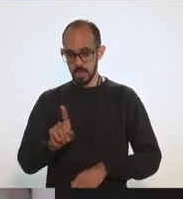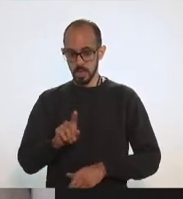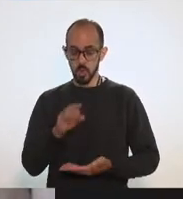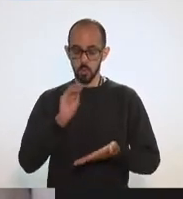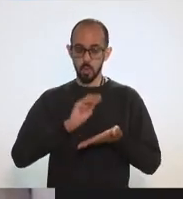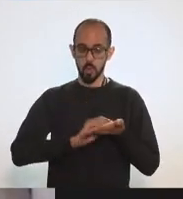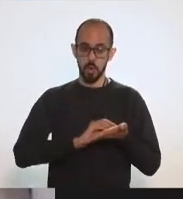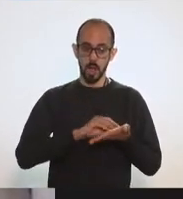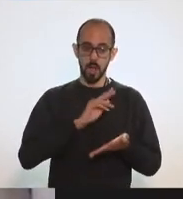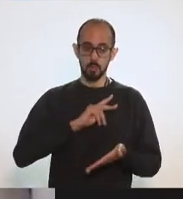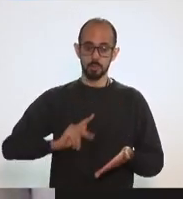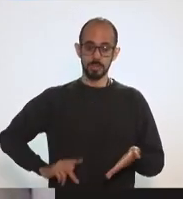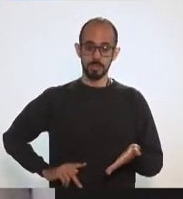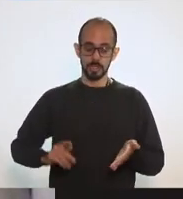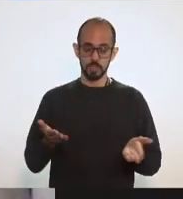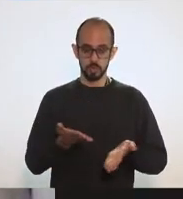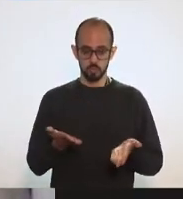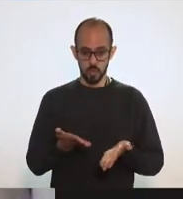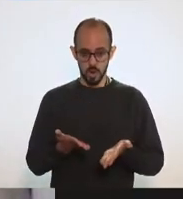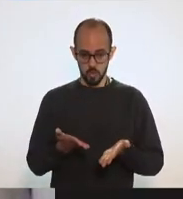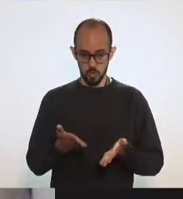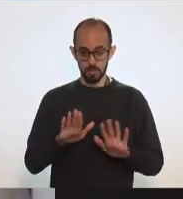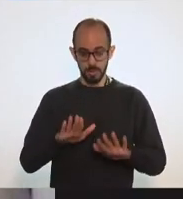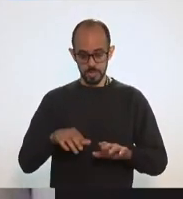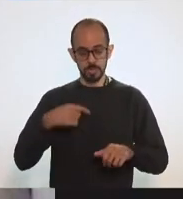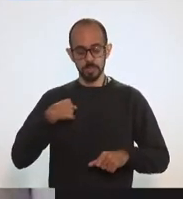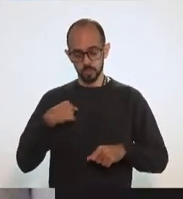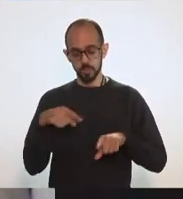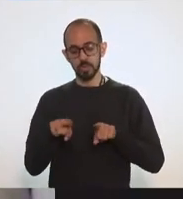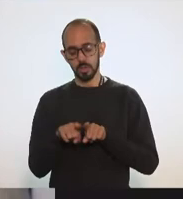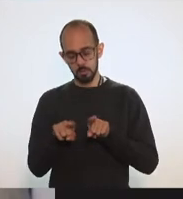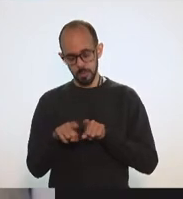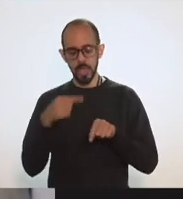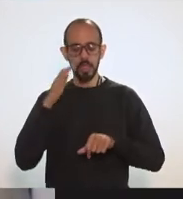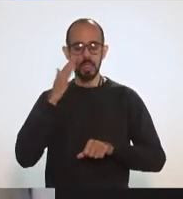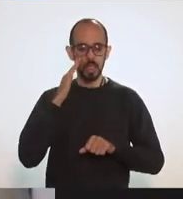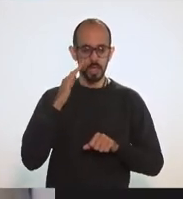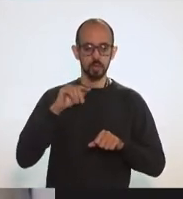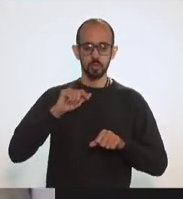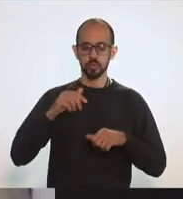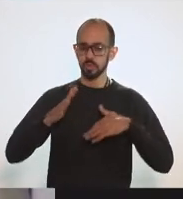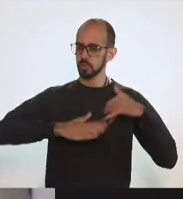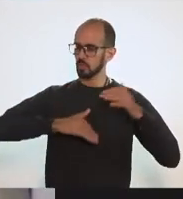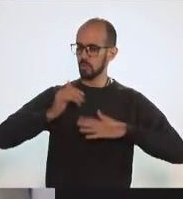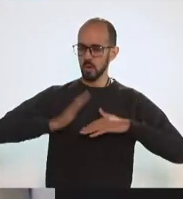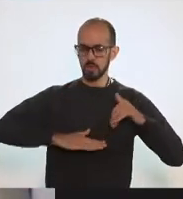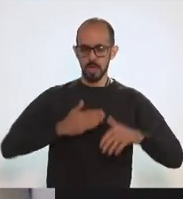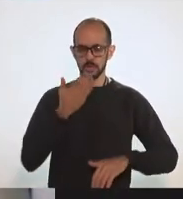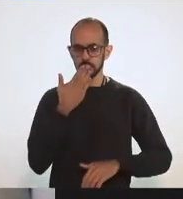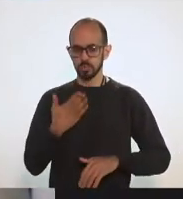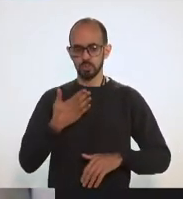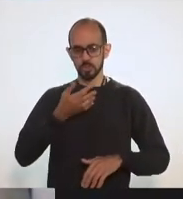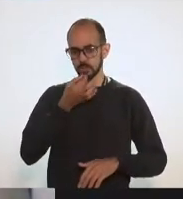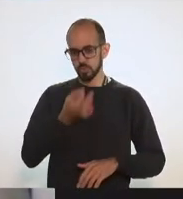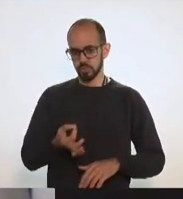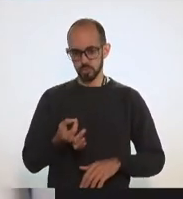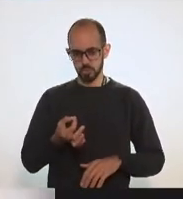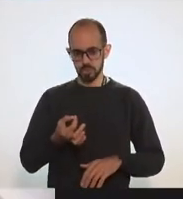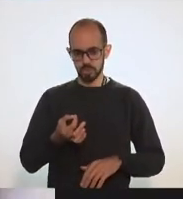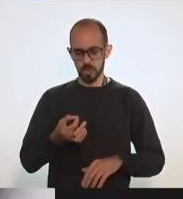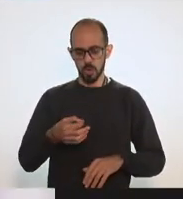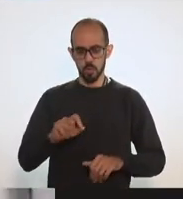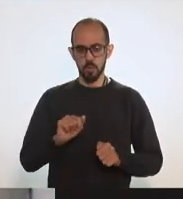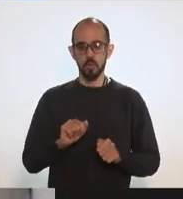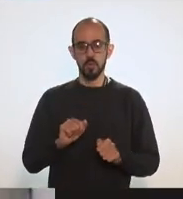era o gestor. Mas eu também compreendo que, independente das críticas, que eu tenho certeza que Vossa Excelência também compartilha